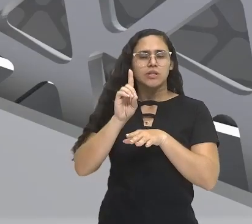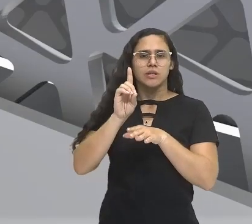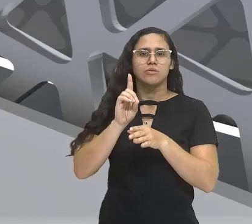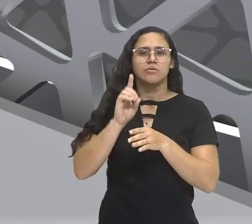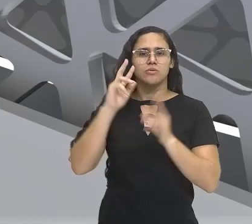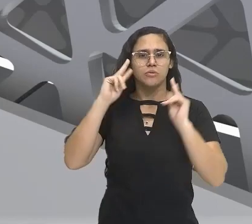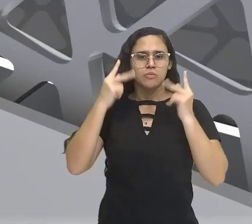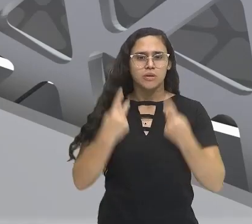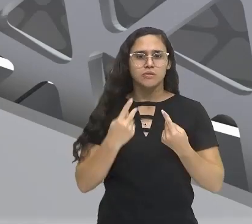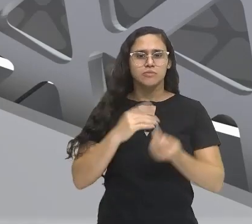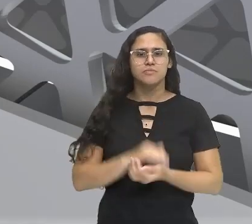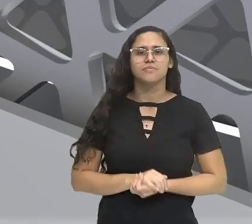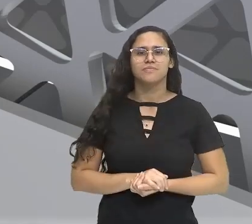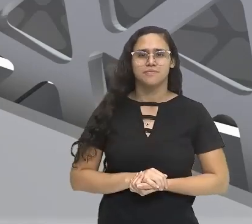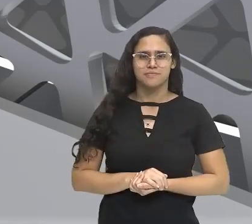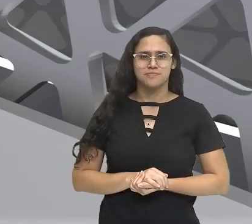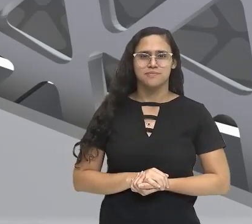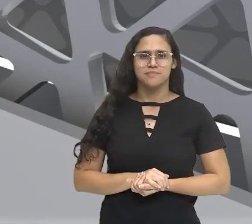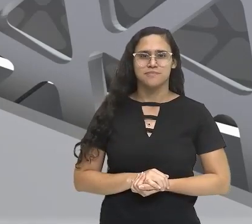amores, desfrutem.